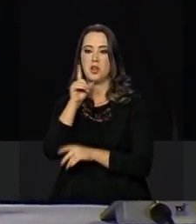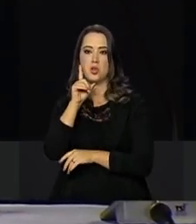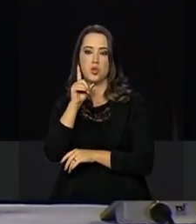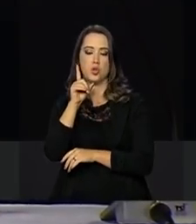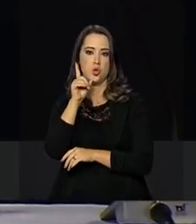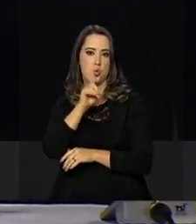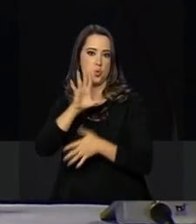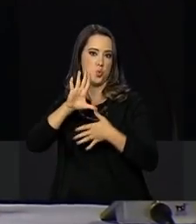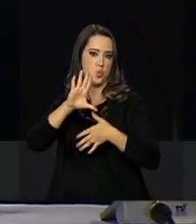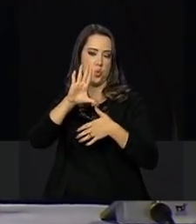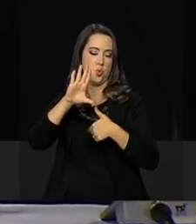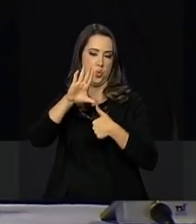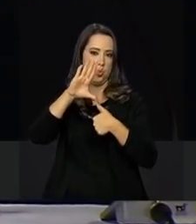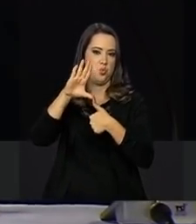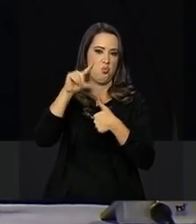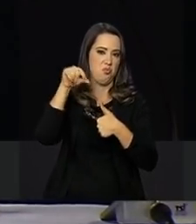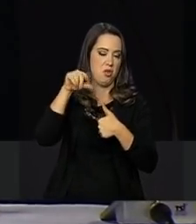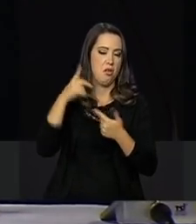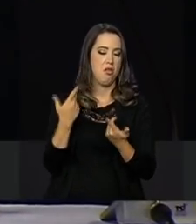1789, um movimento